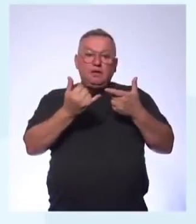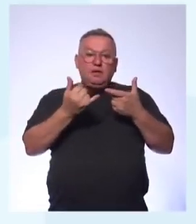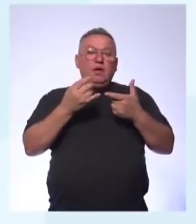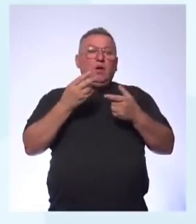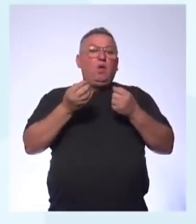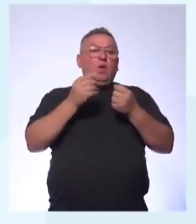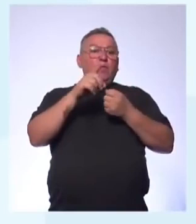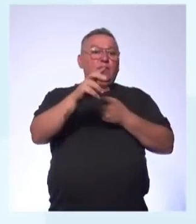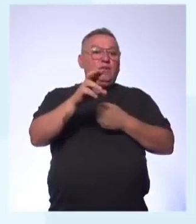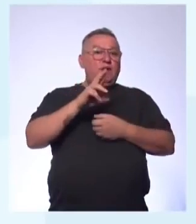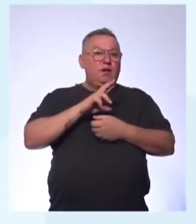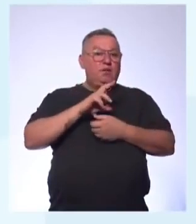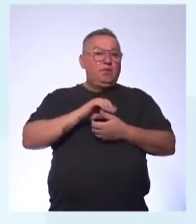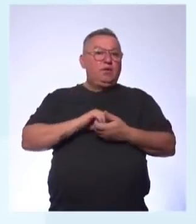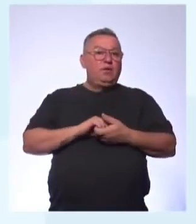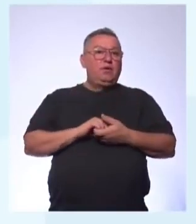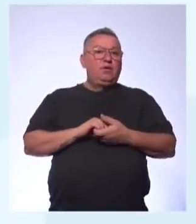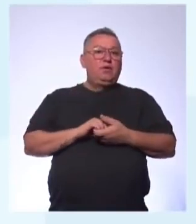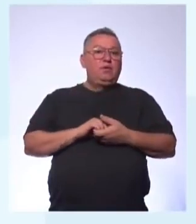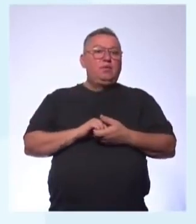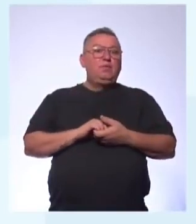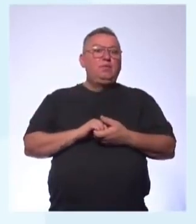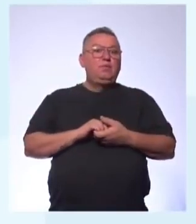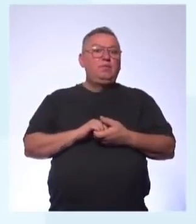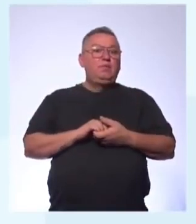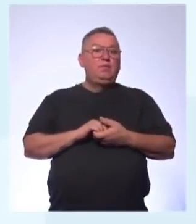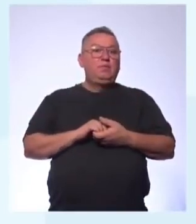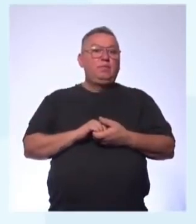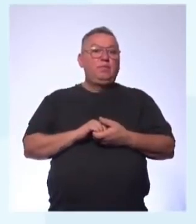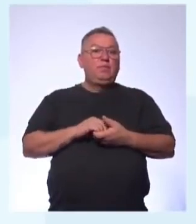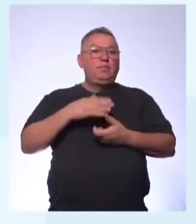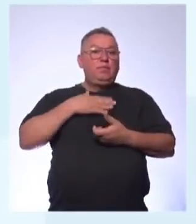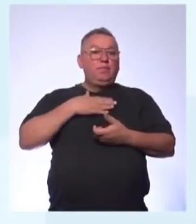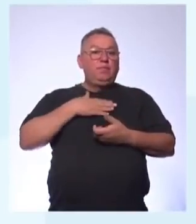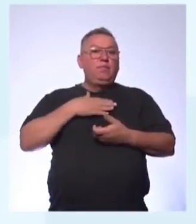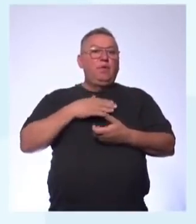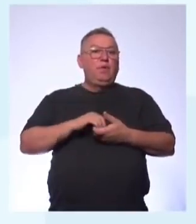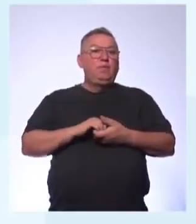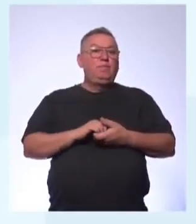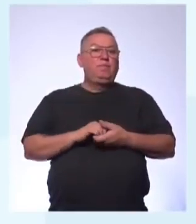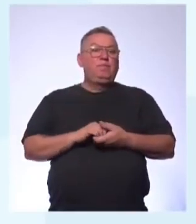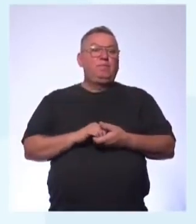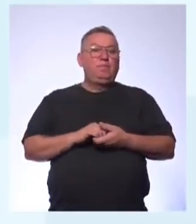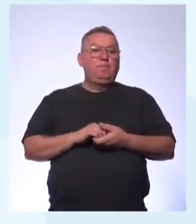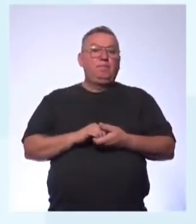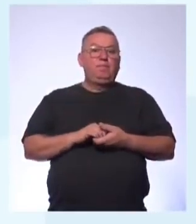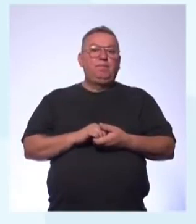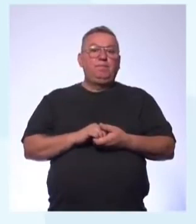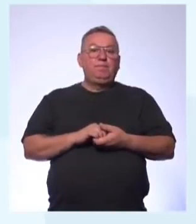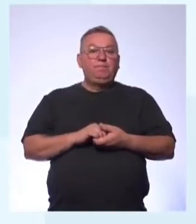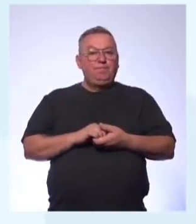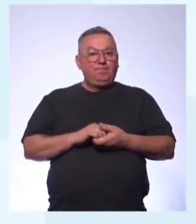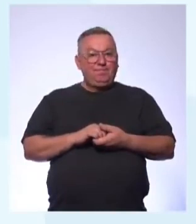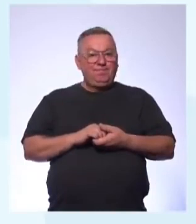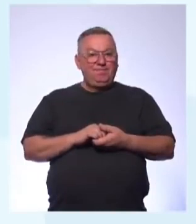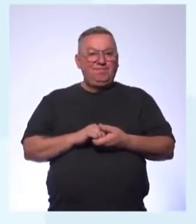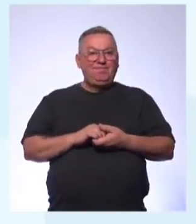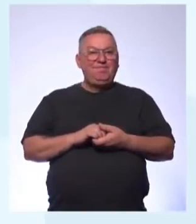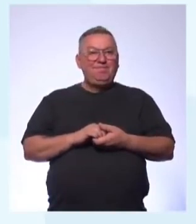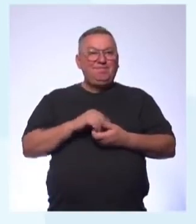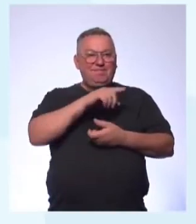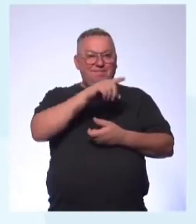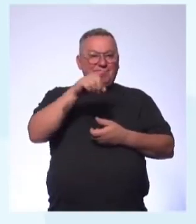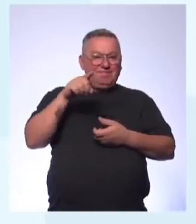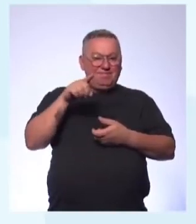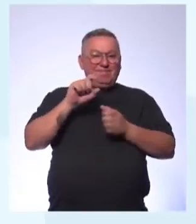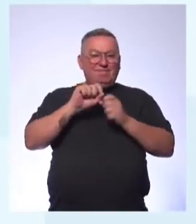que você vai dar a resposta? O diretor vai pôr a próxima tela. In my point of view, a family tree is. Tá? Então, você